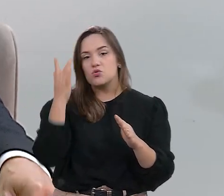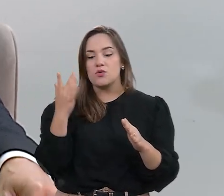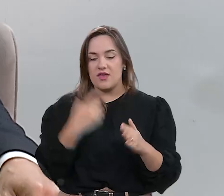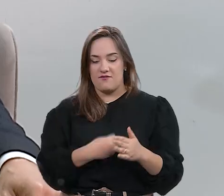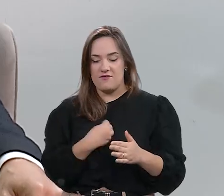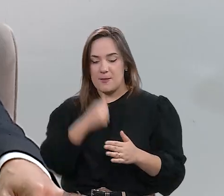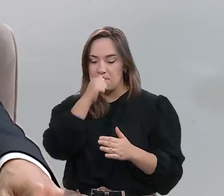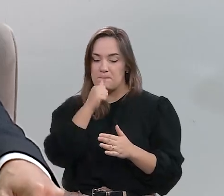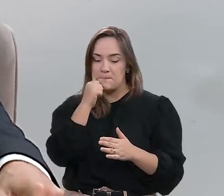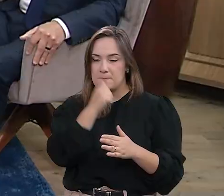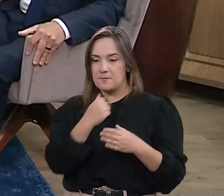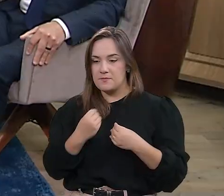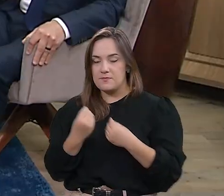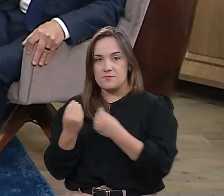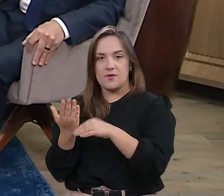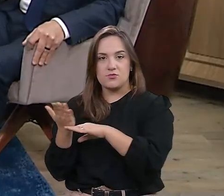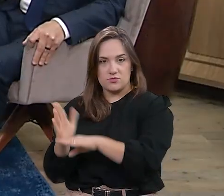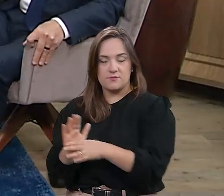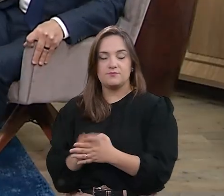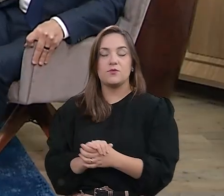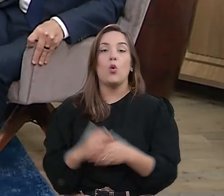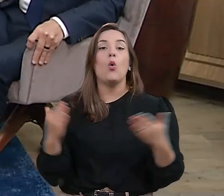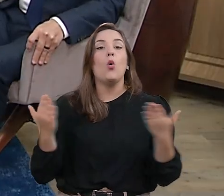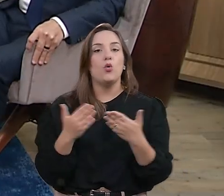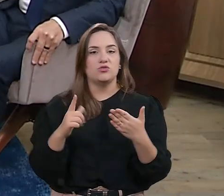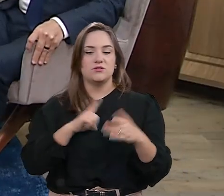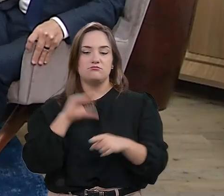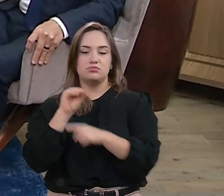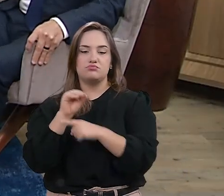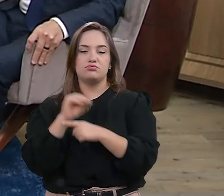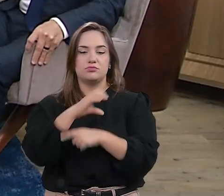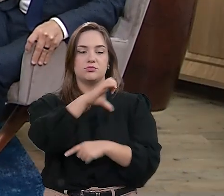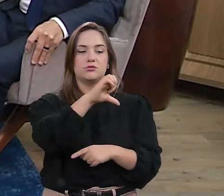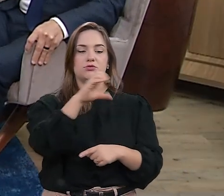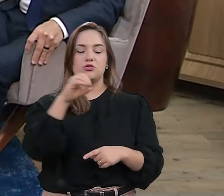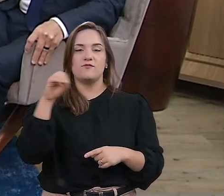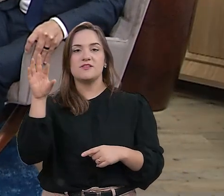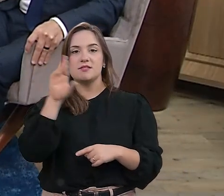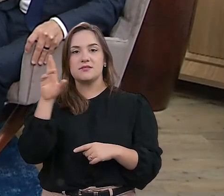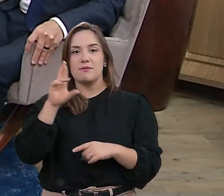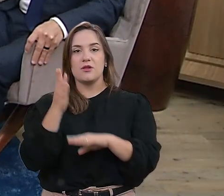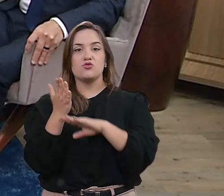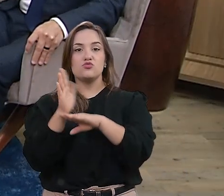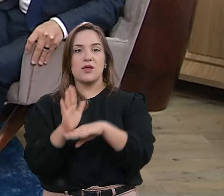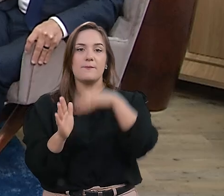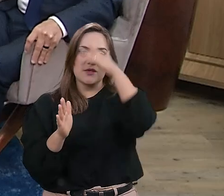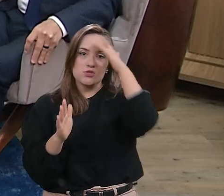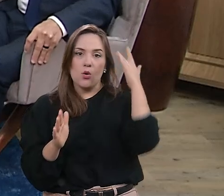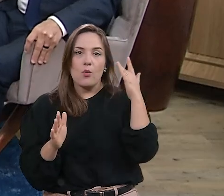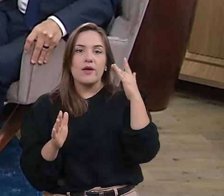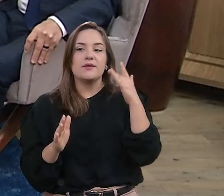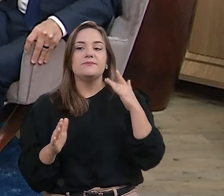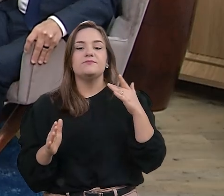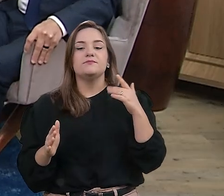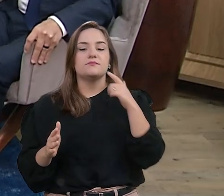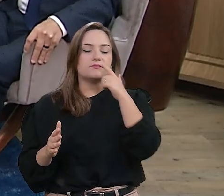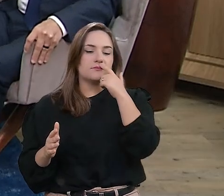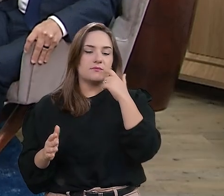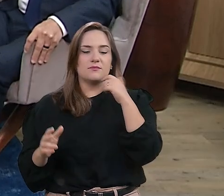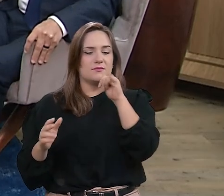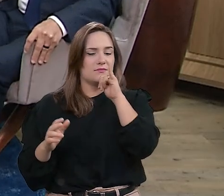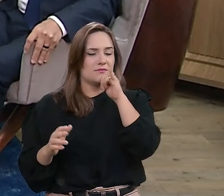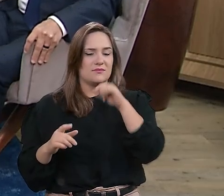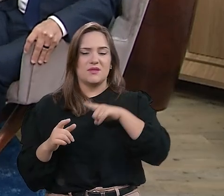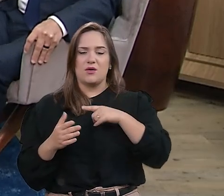hoje o benefício é de R$900 e é para quem cuida de alguém, né? Não é para aquele filho com